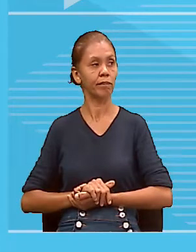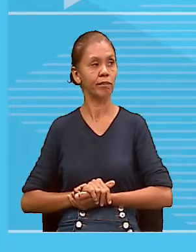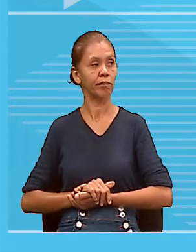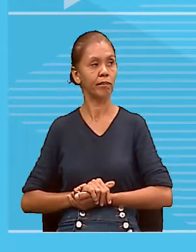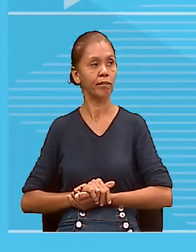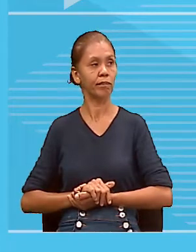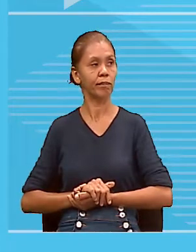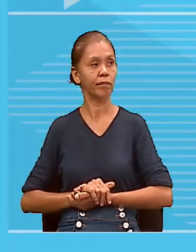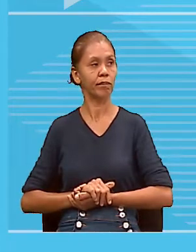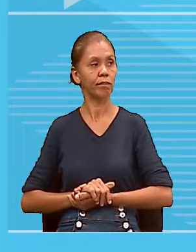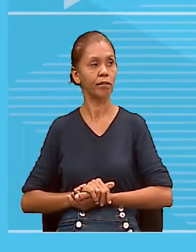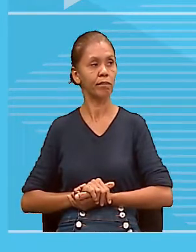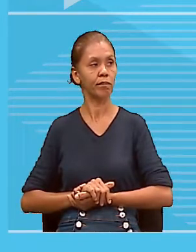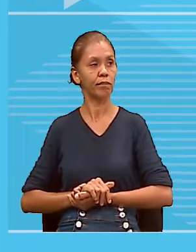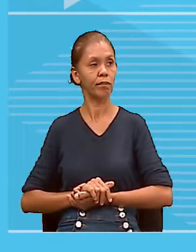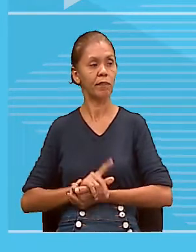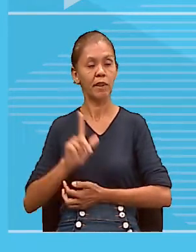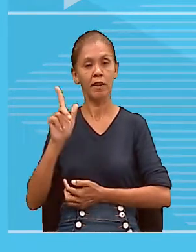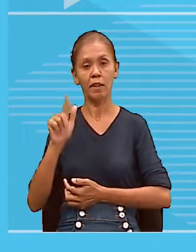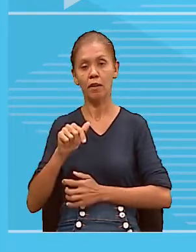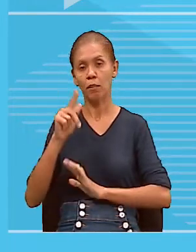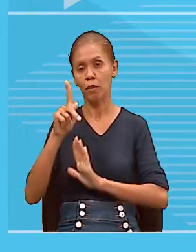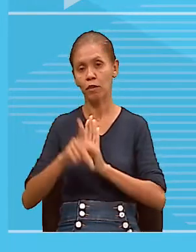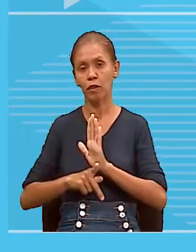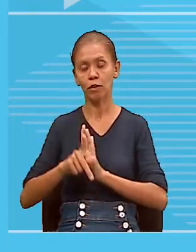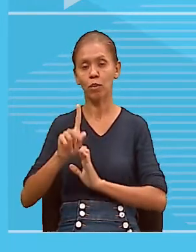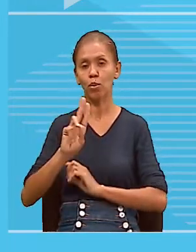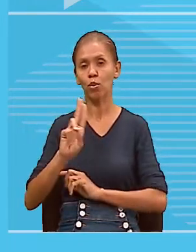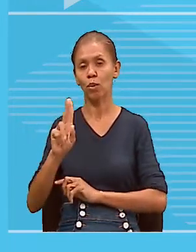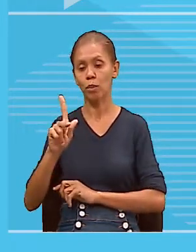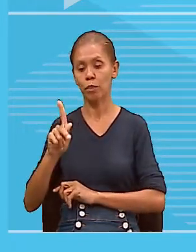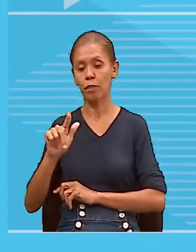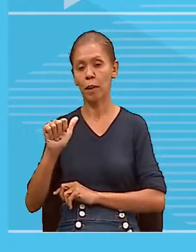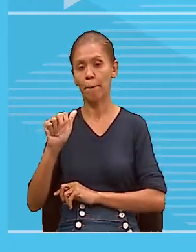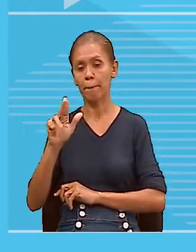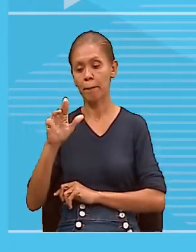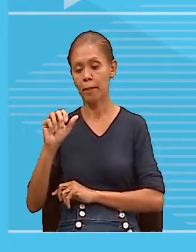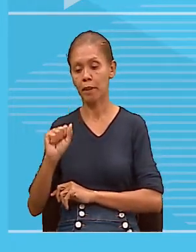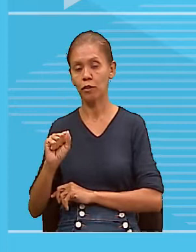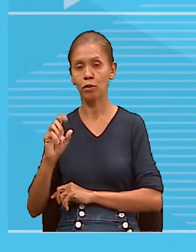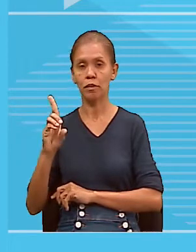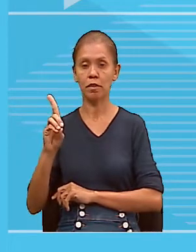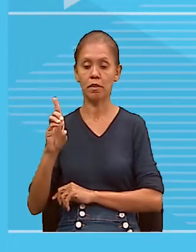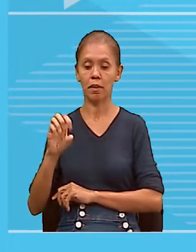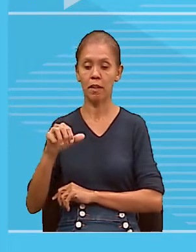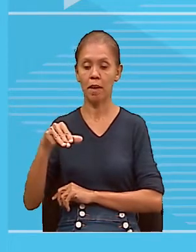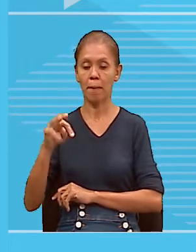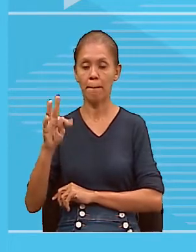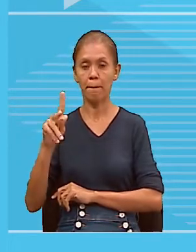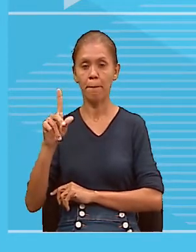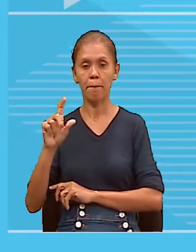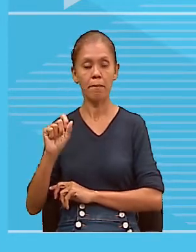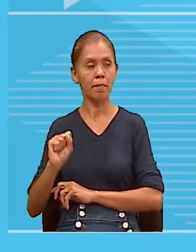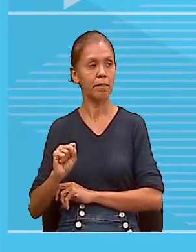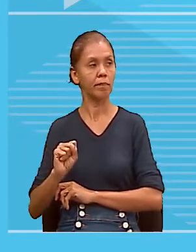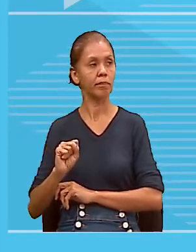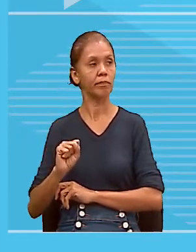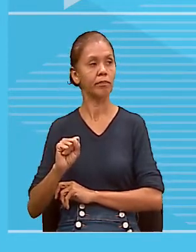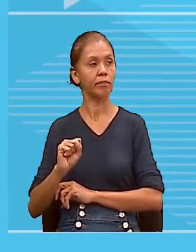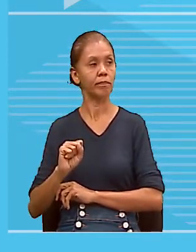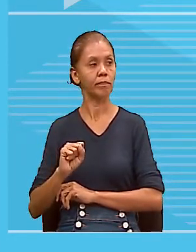o plano de metas com a meta de modernizar desenvolver e ela vinha também